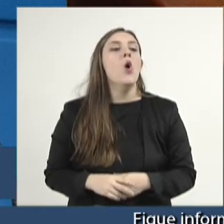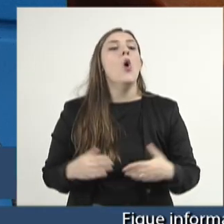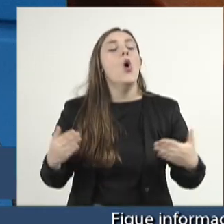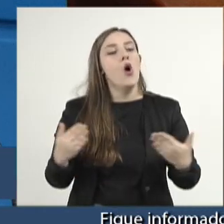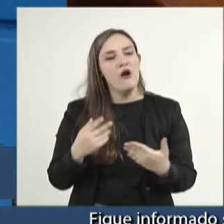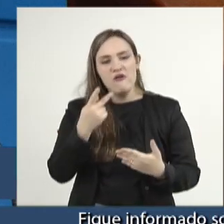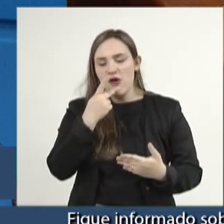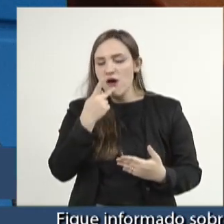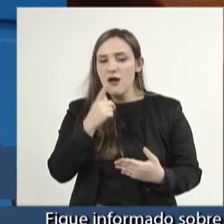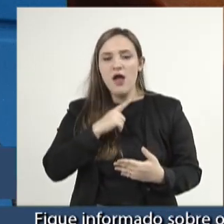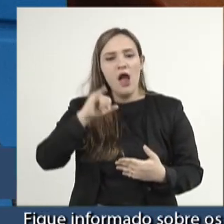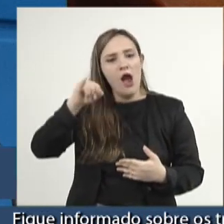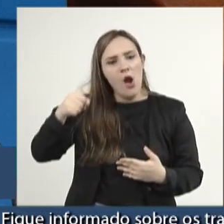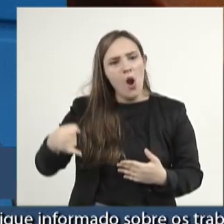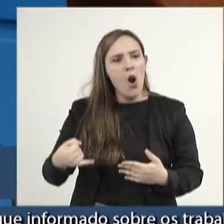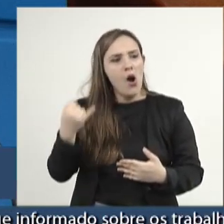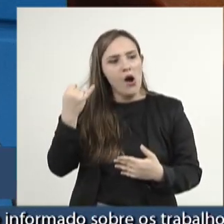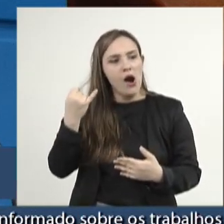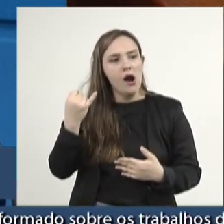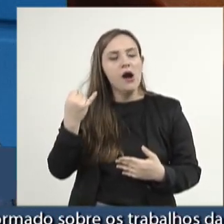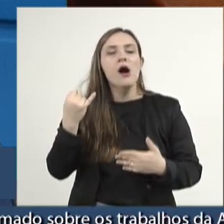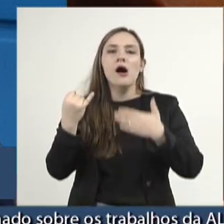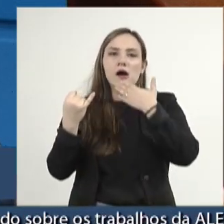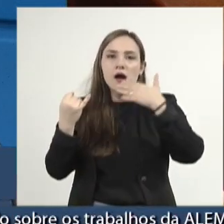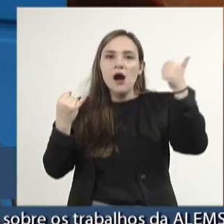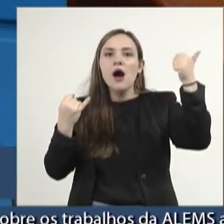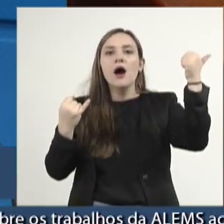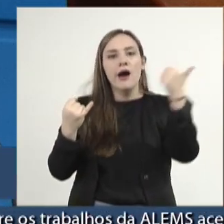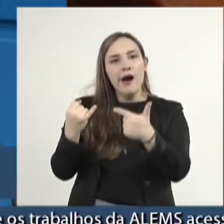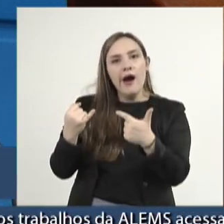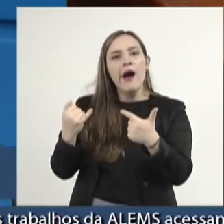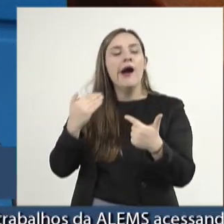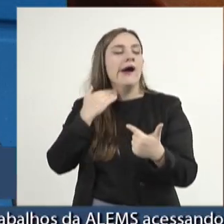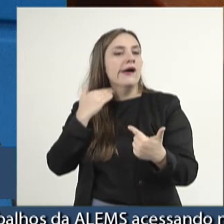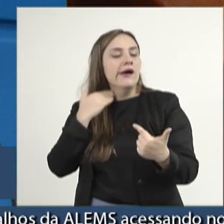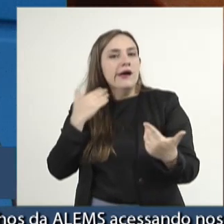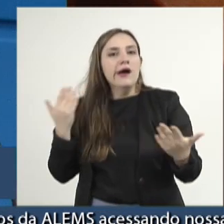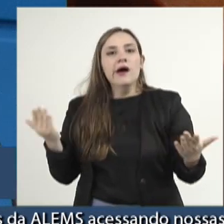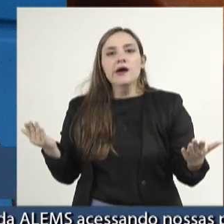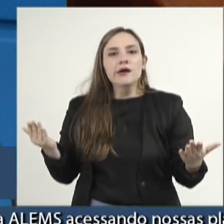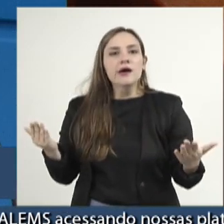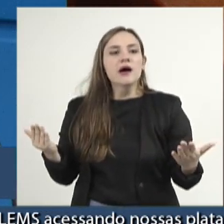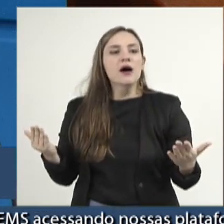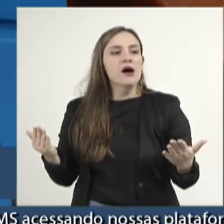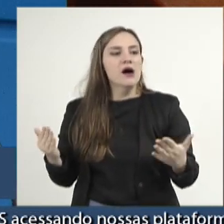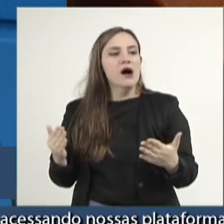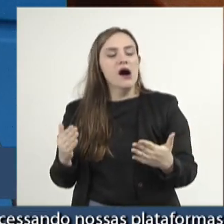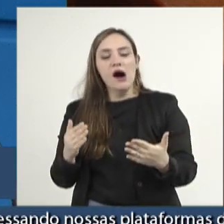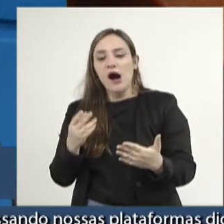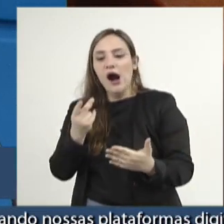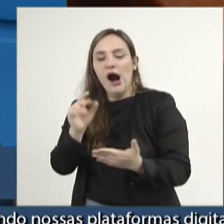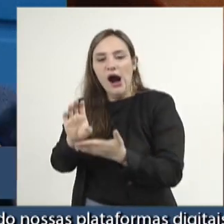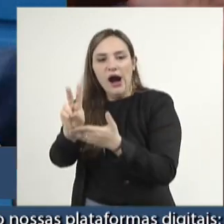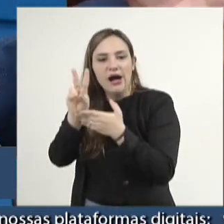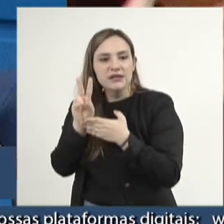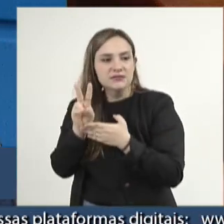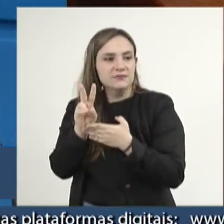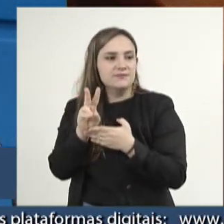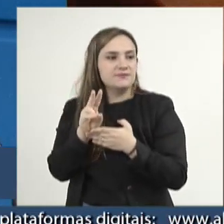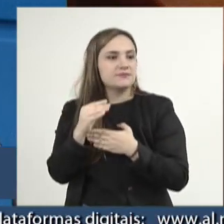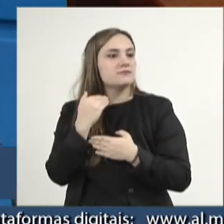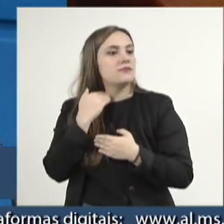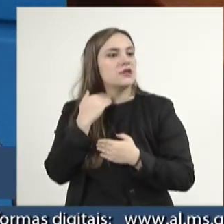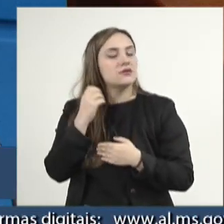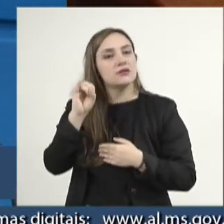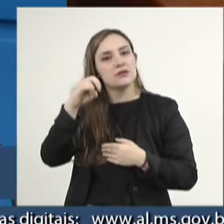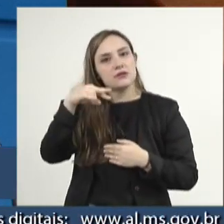possibilidade de taxas de juros mais convidativas do que seria, por exemplo, obtenção de recursos junto ao Banco